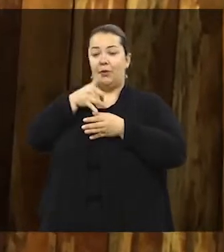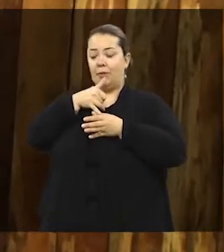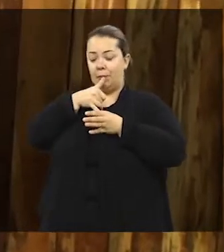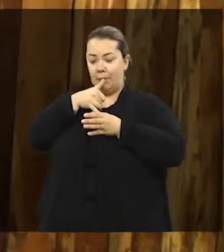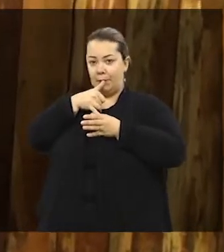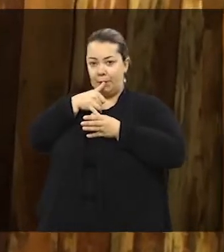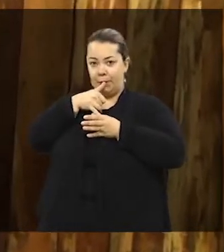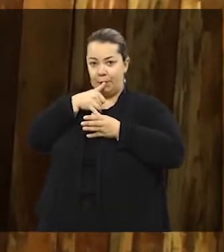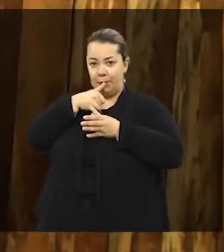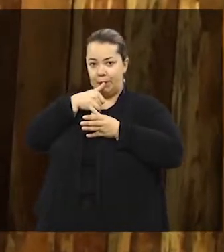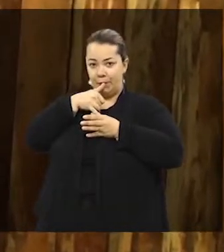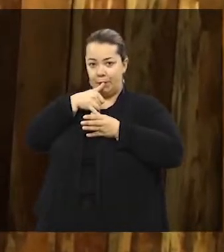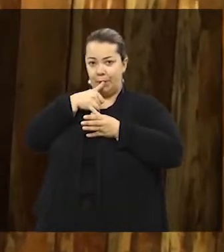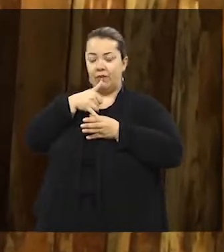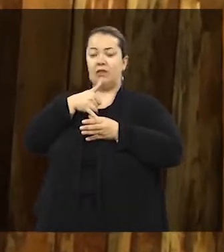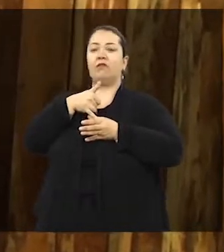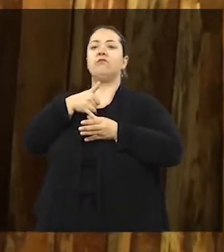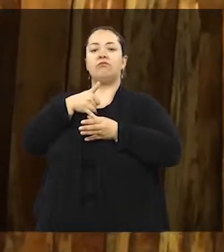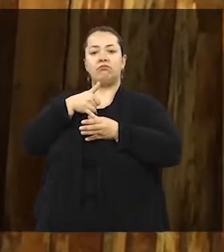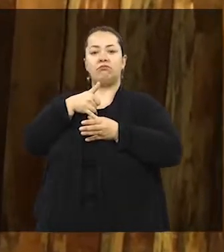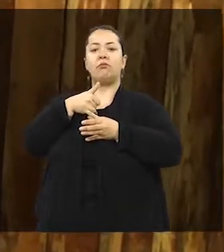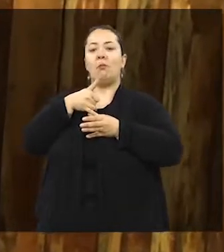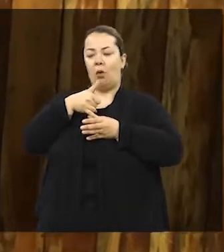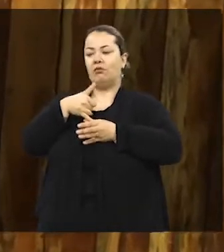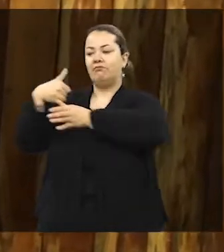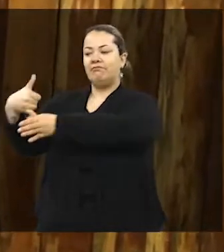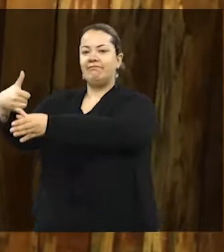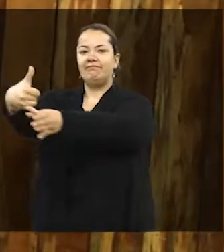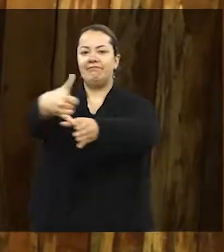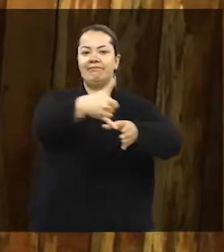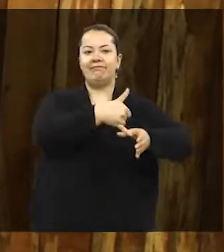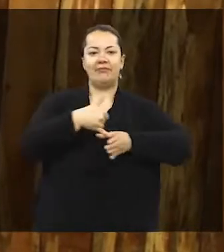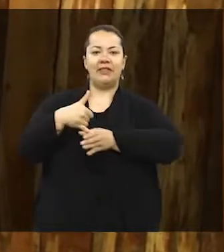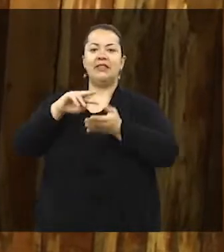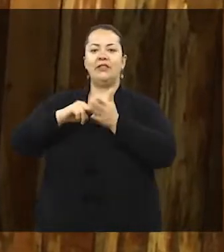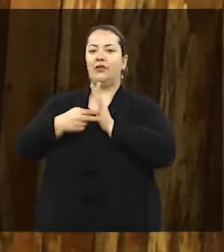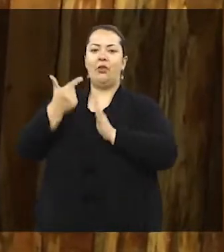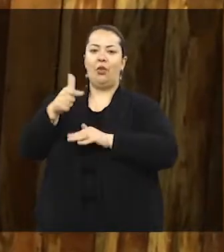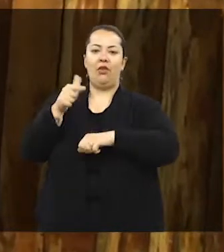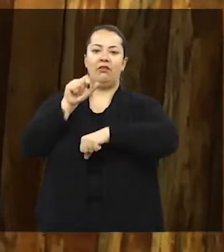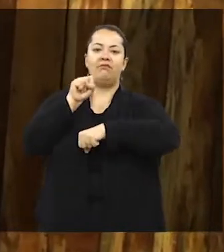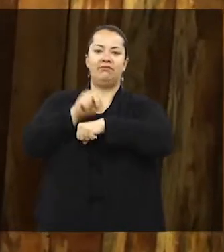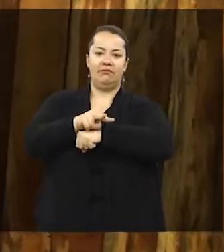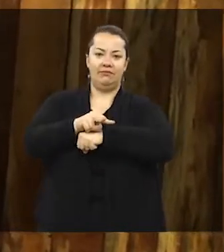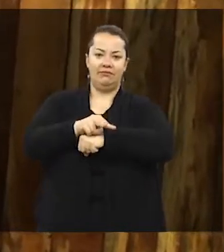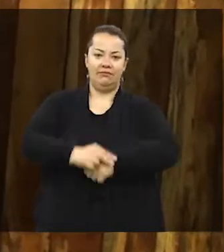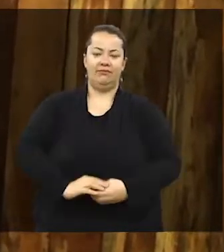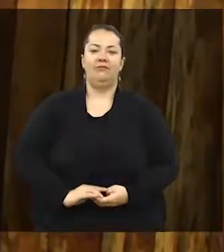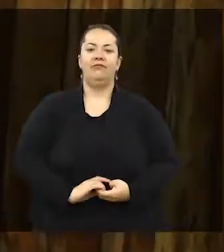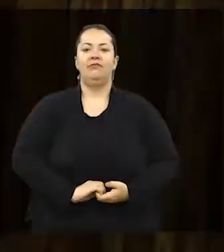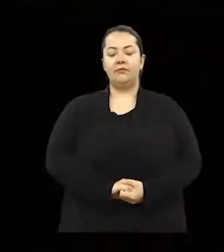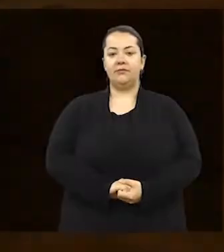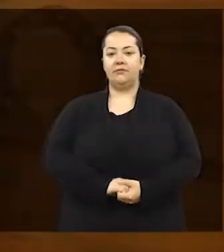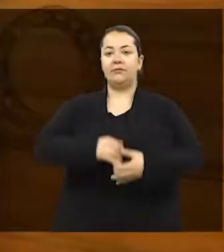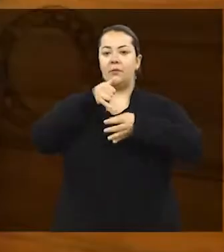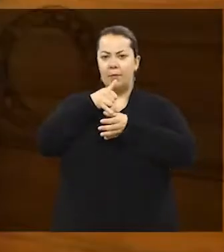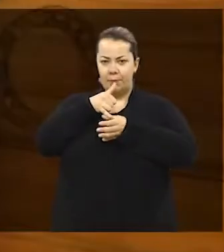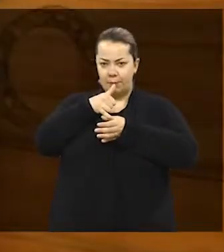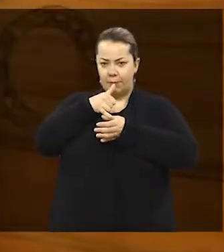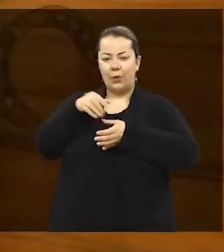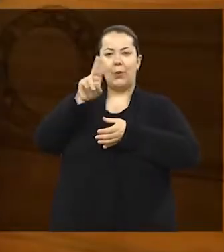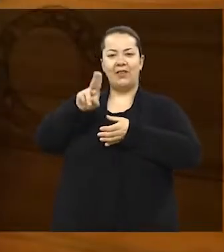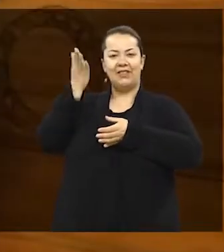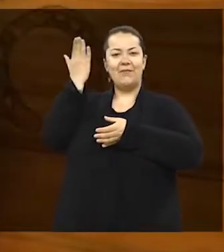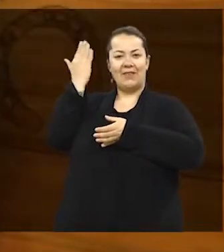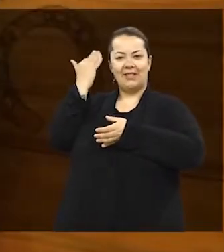o primeiro mate é tomado sempre pelo cevador, para mostrar que dentro do seu mate não há nenhum veneno. Já na